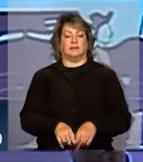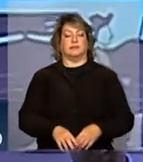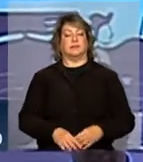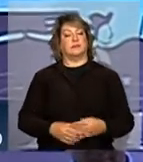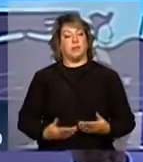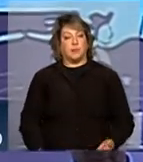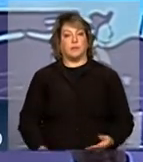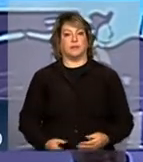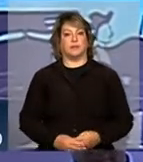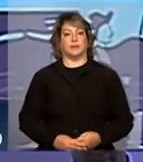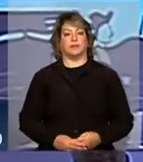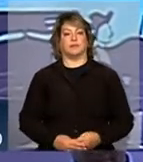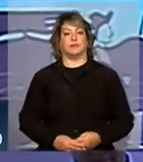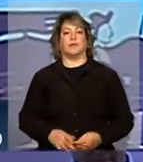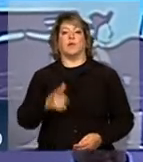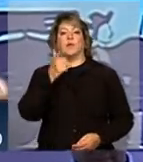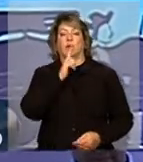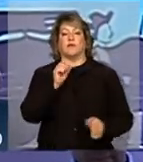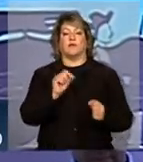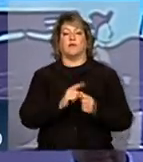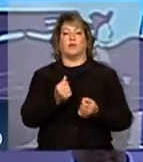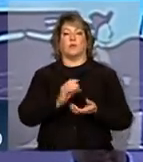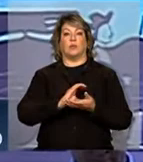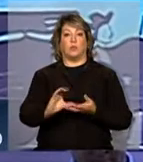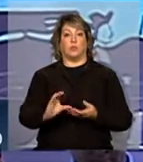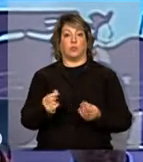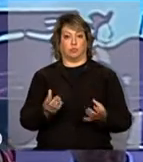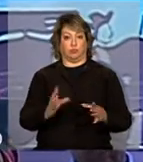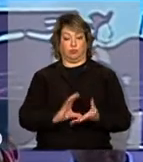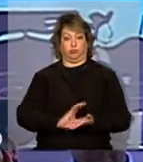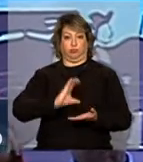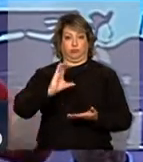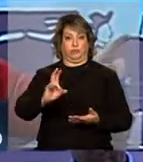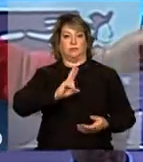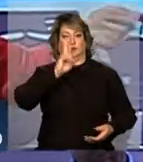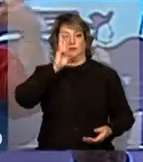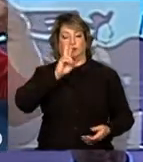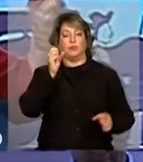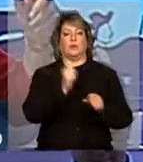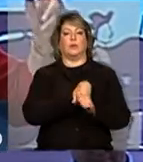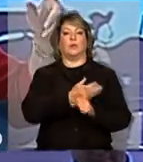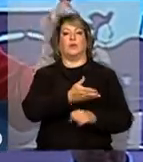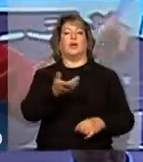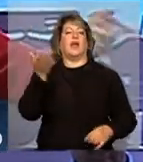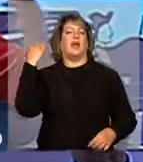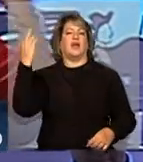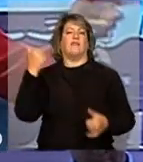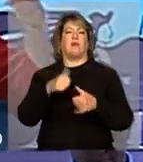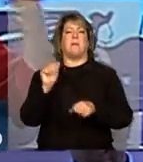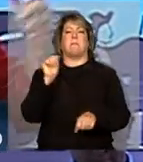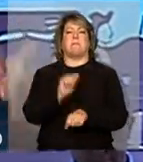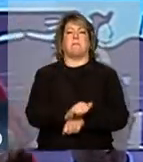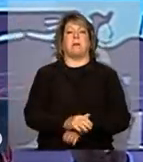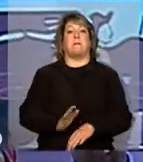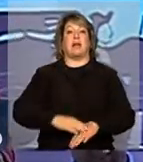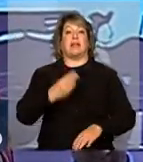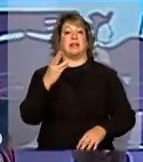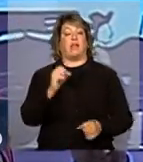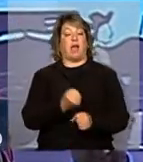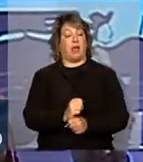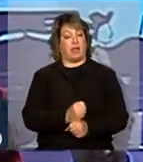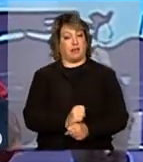enfim, que passa por um investimento pesado numa infraestrutura que ficou parada mais de 30